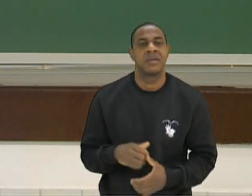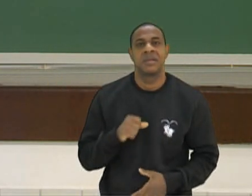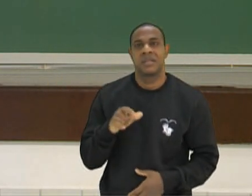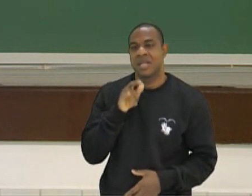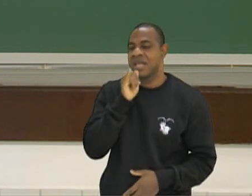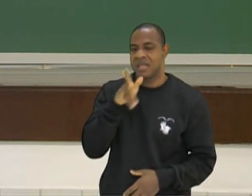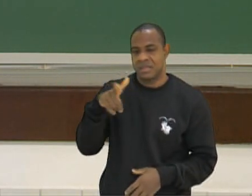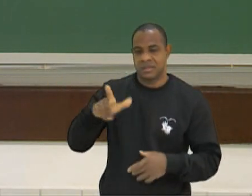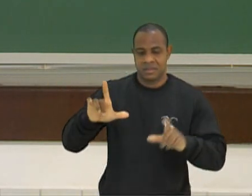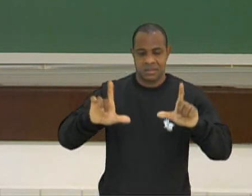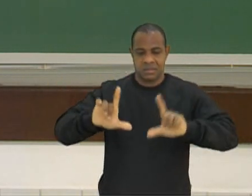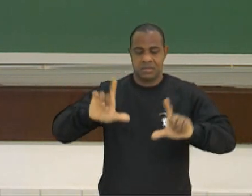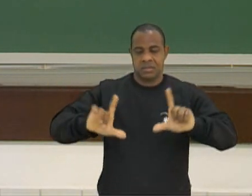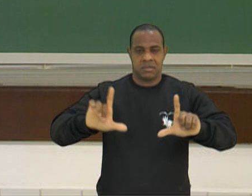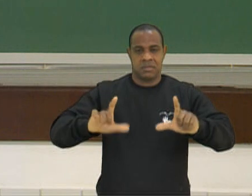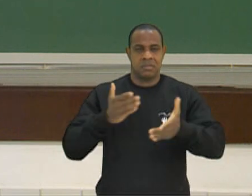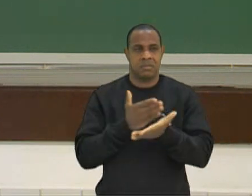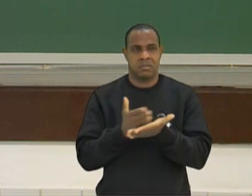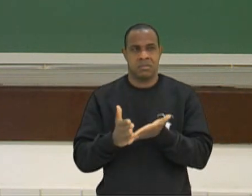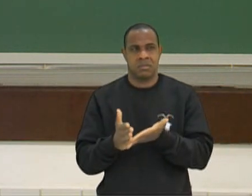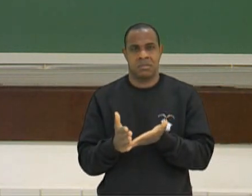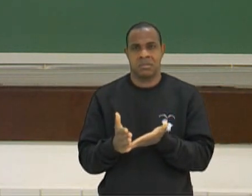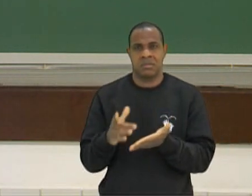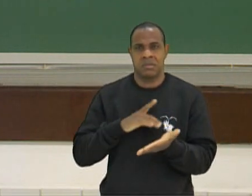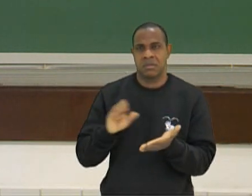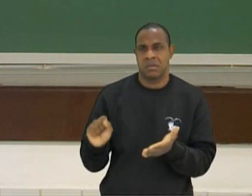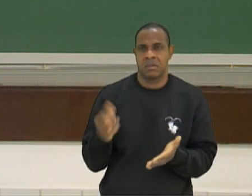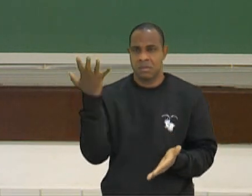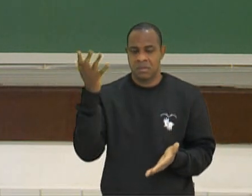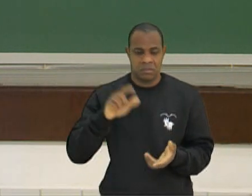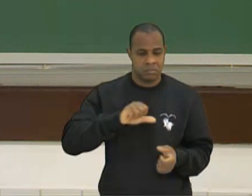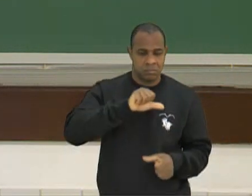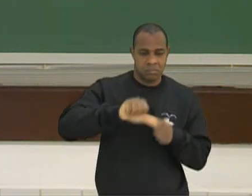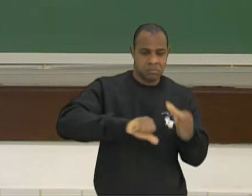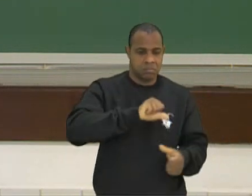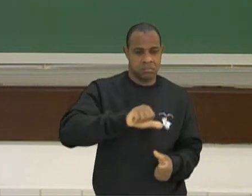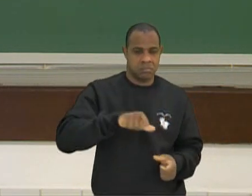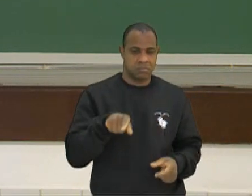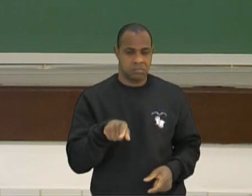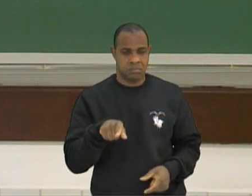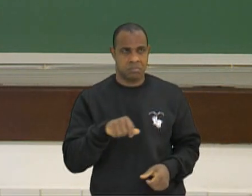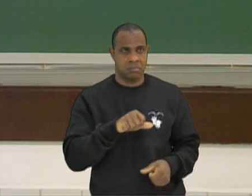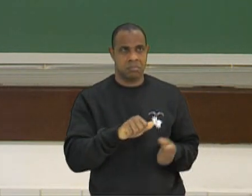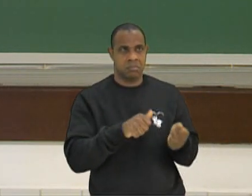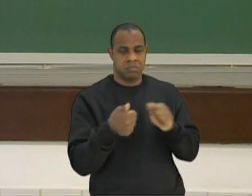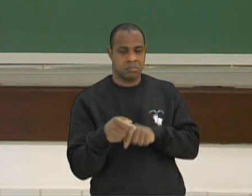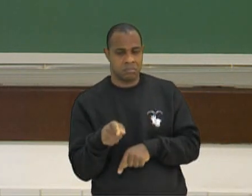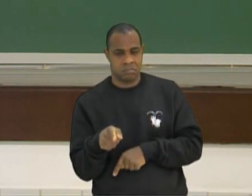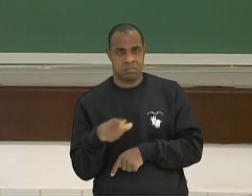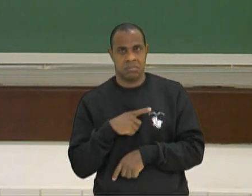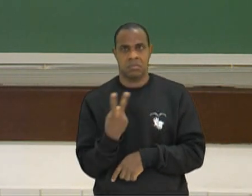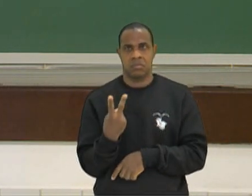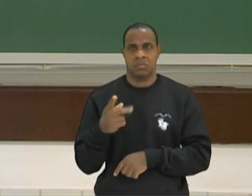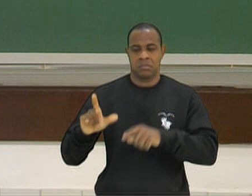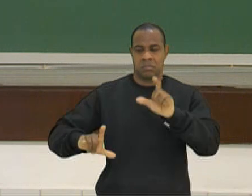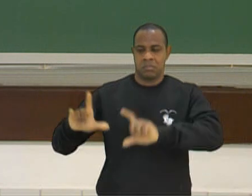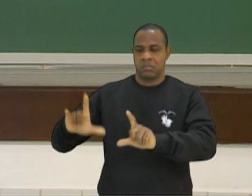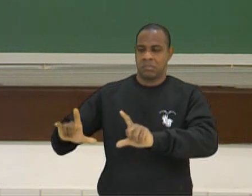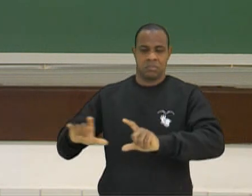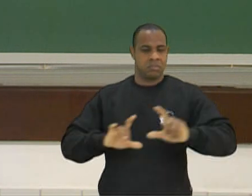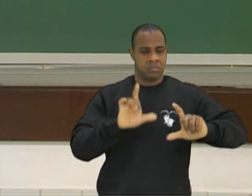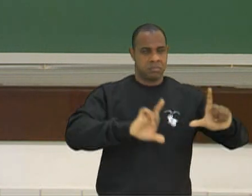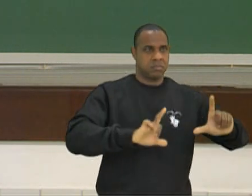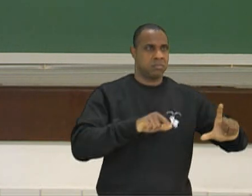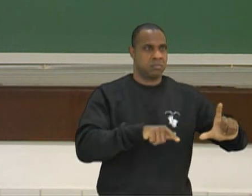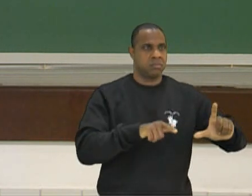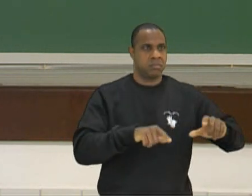sua residência, logo no começo, onde estava ocorrendo essa conversão, você tinha dois televisores ligados na sua casa.